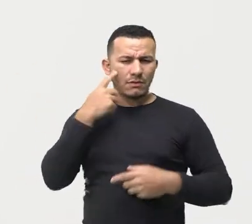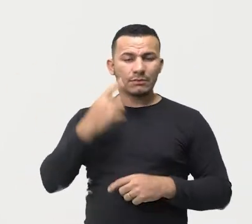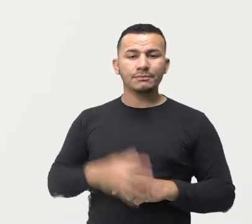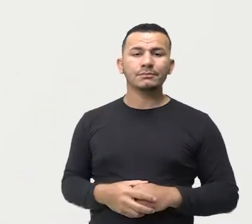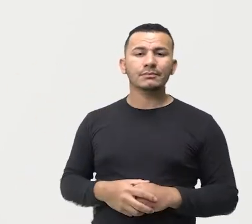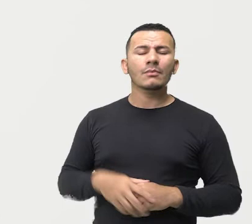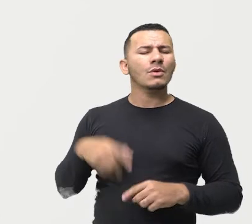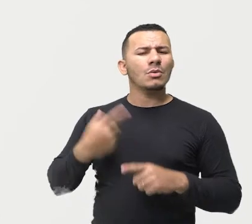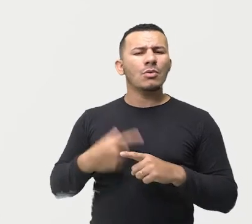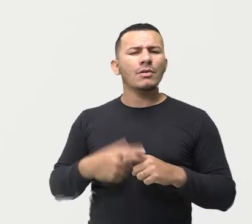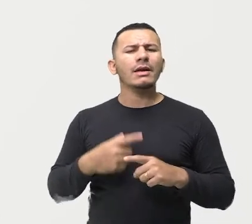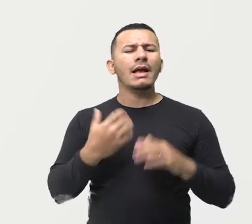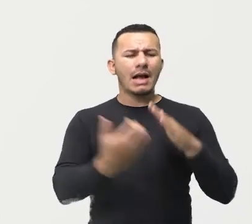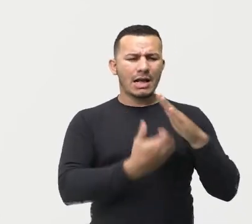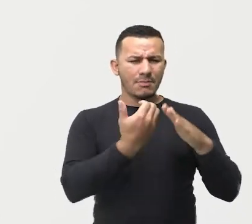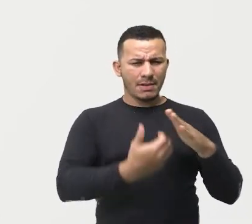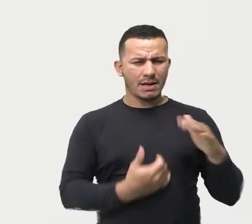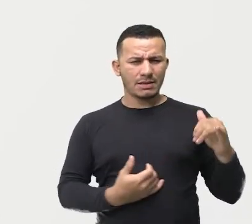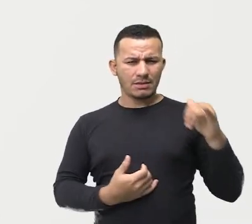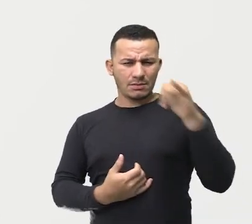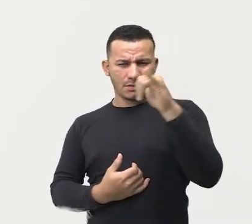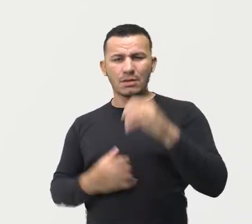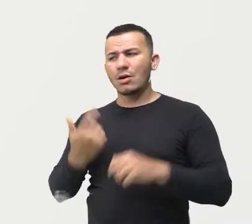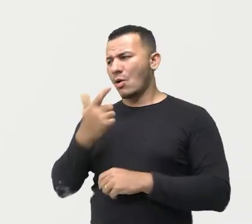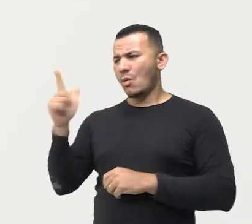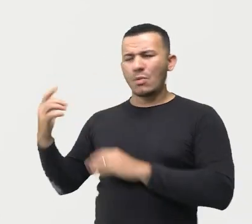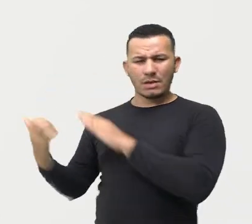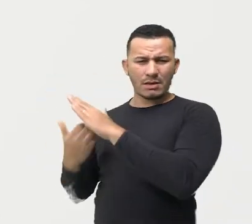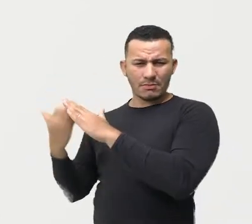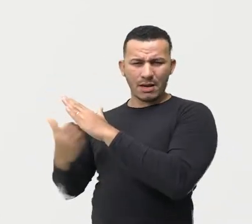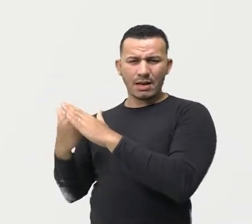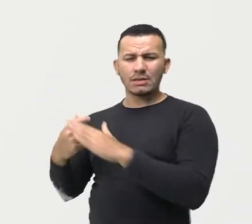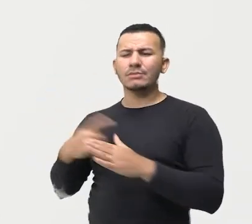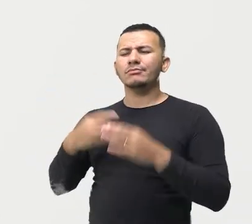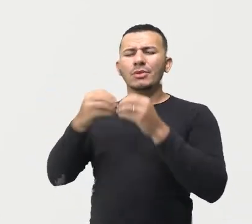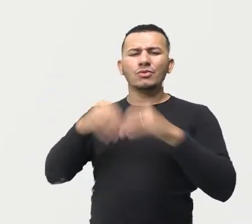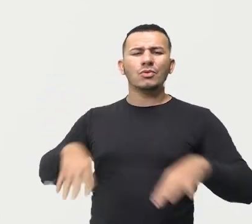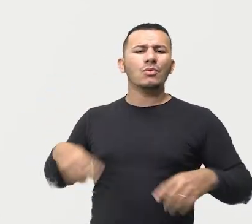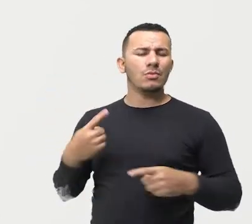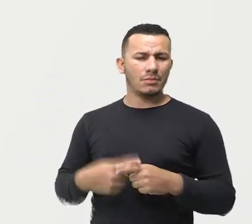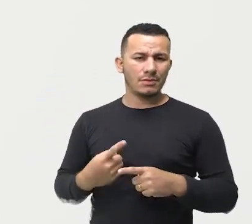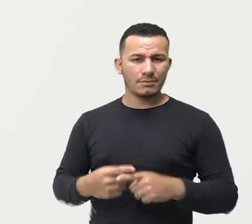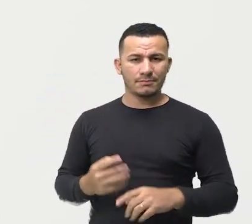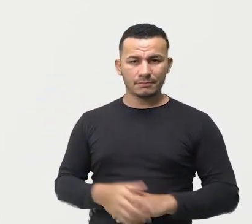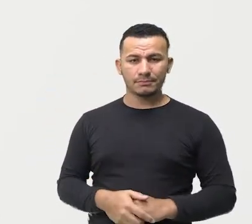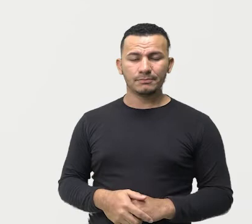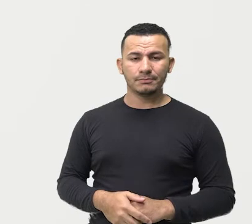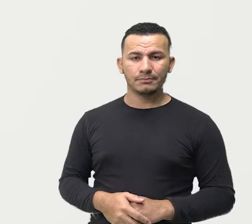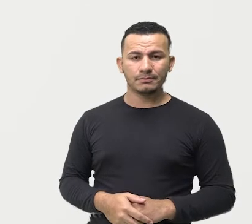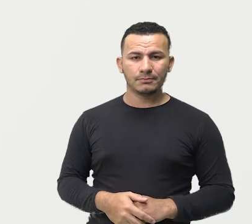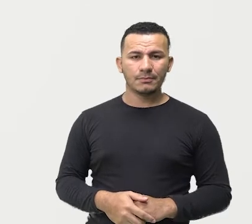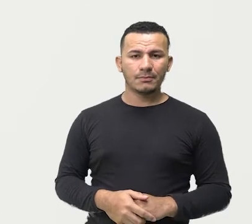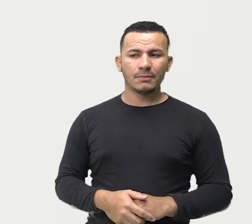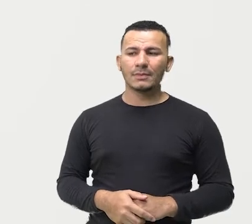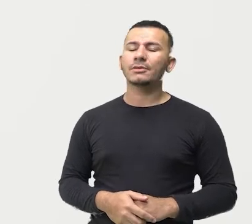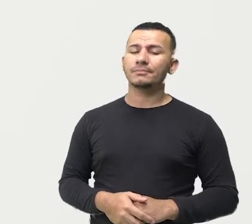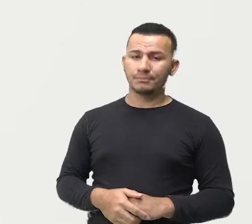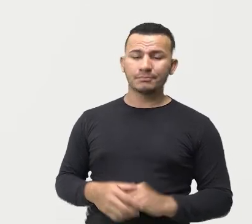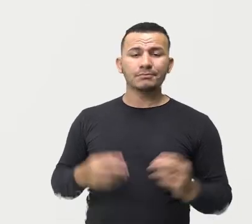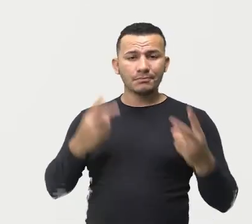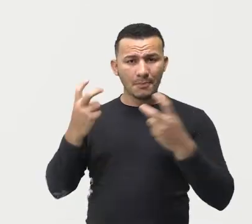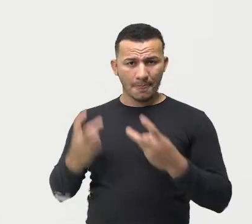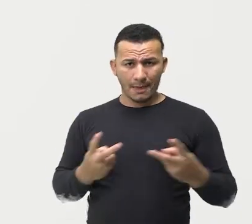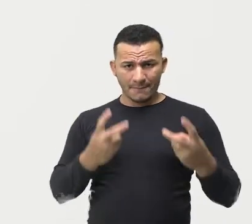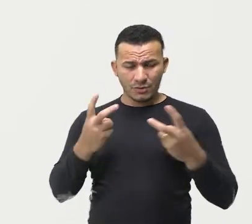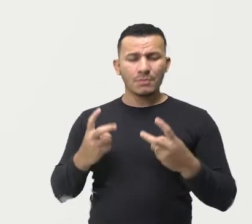isso só porque a relação entre a empresa EA XX sofreu considerável Abalo Ok Então observa em que